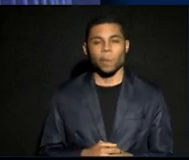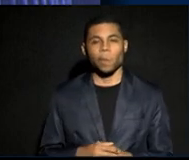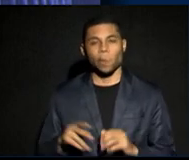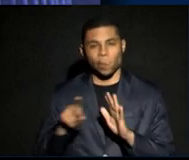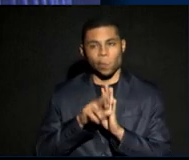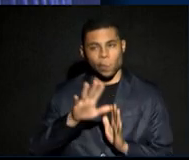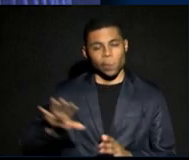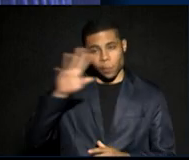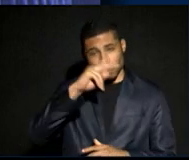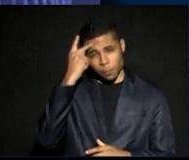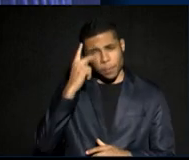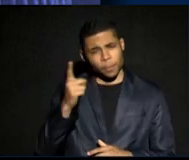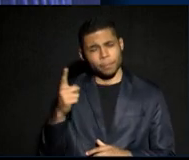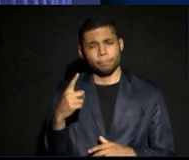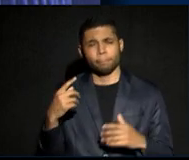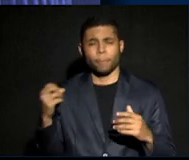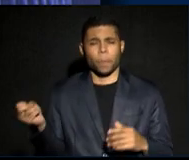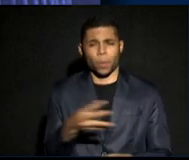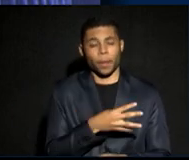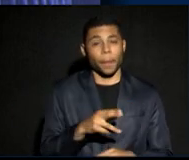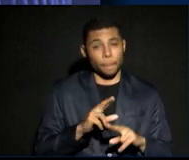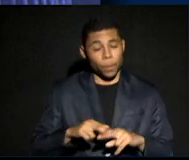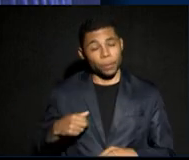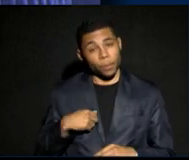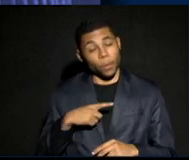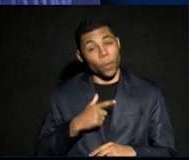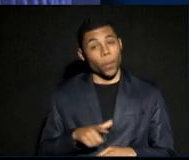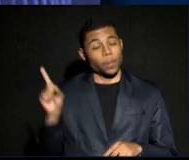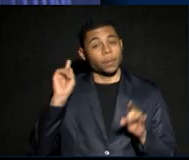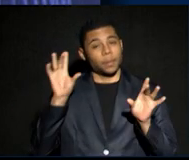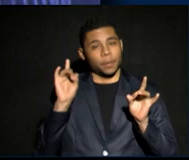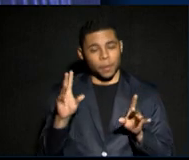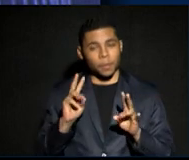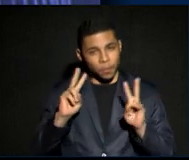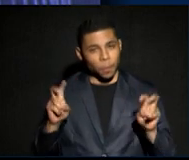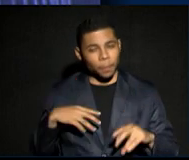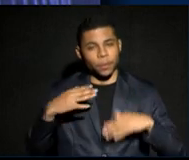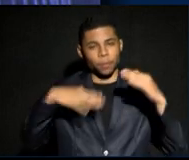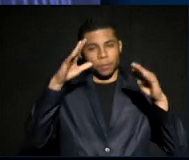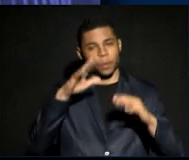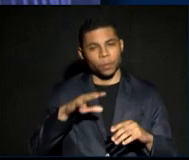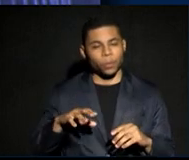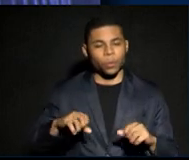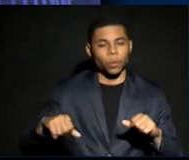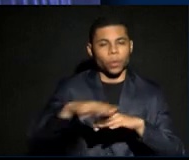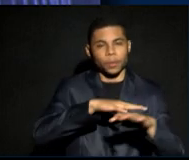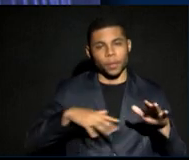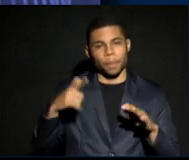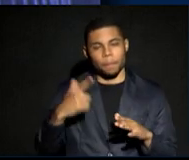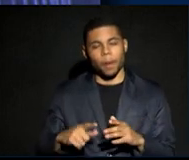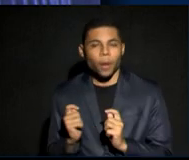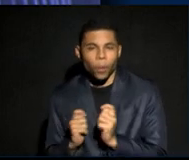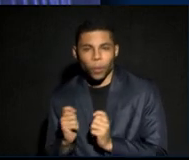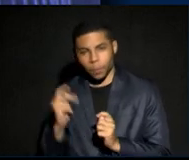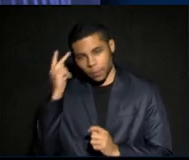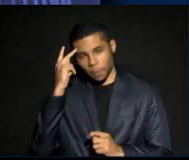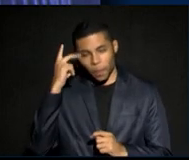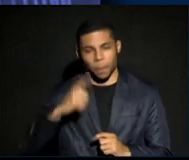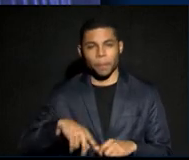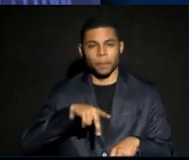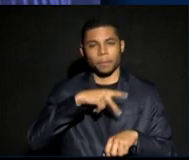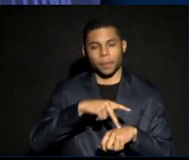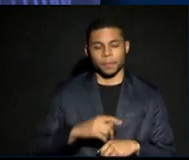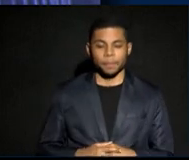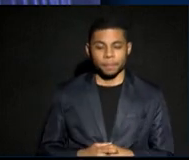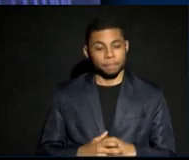do Estado de São Paulo que sempre foi muito moderno e é um tema essencial para o desenvolvimento social e econômico do país São Paulo e do